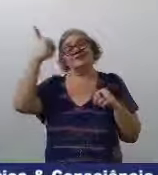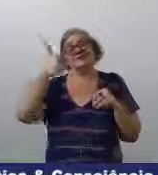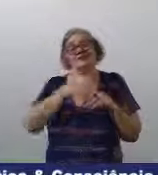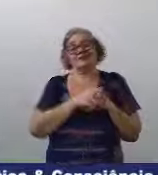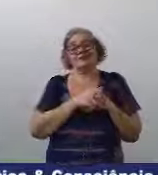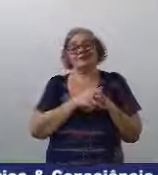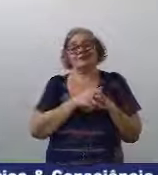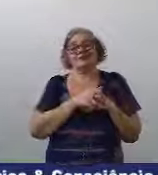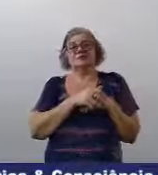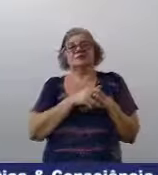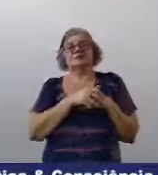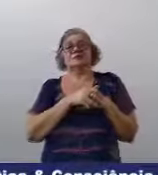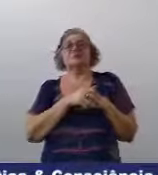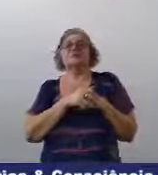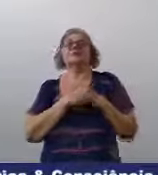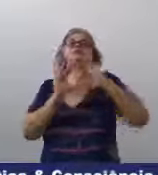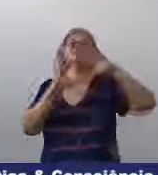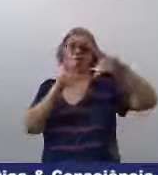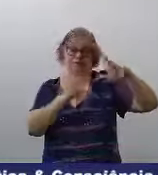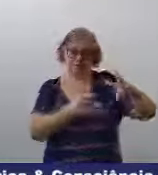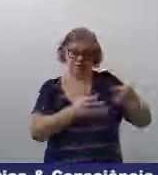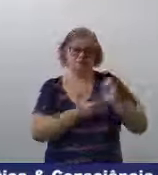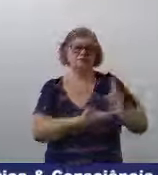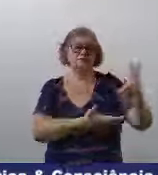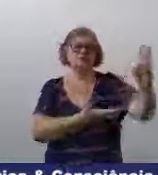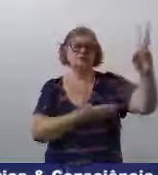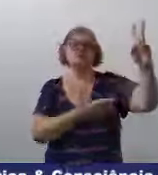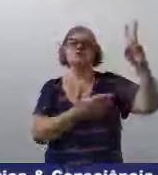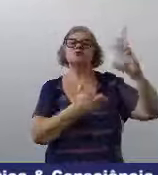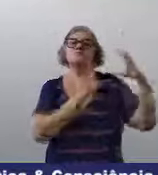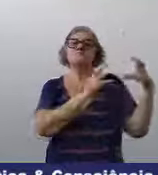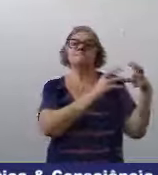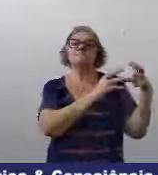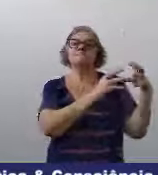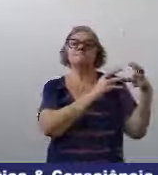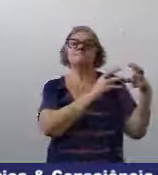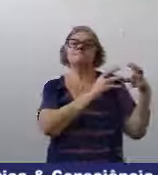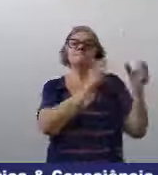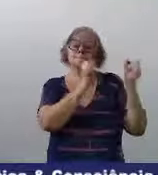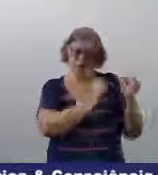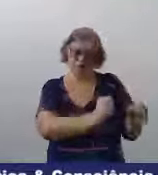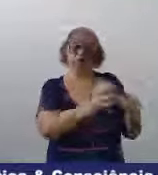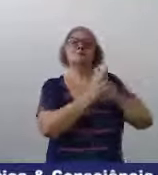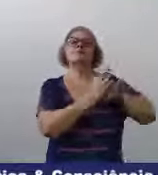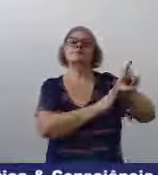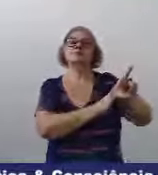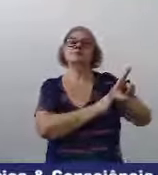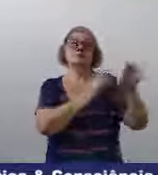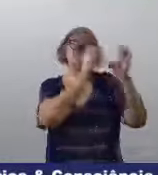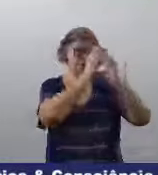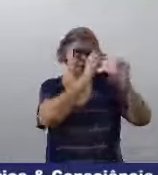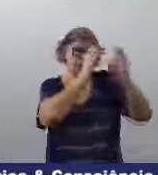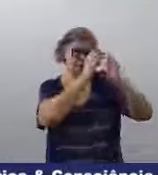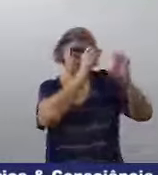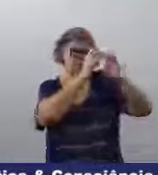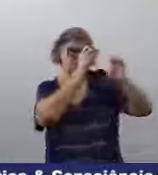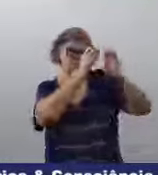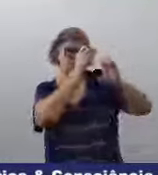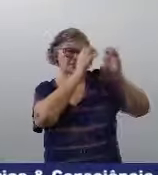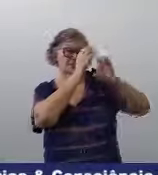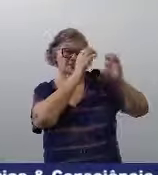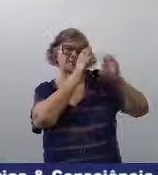interessante. Penzias, aquele criador da teoria de que o universo tivera sempre o mesmo tamanho, estava pesquisando